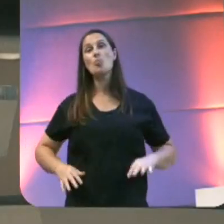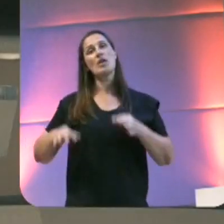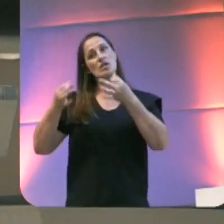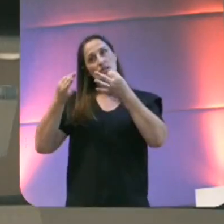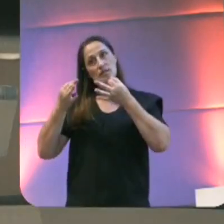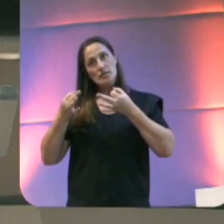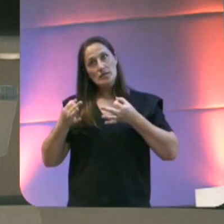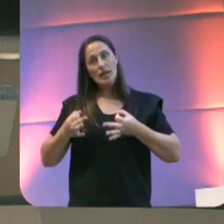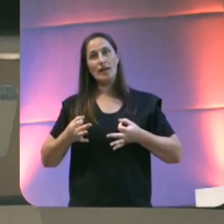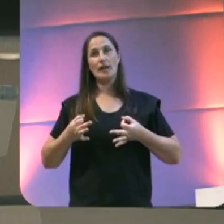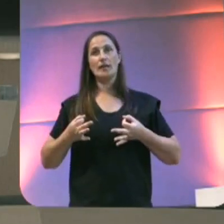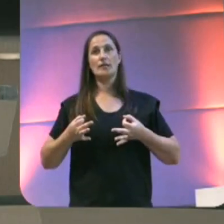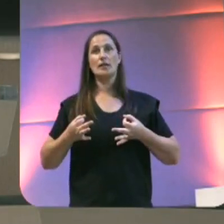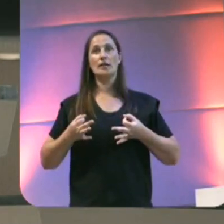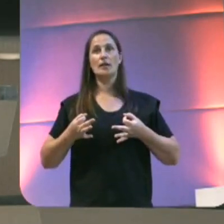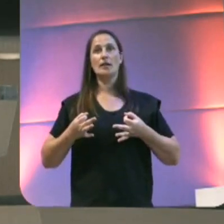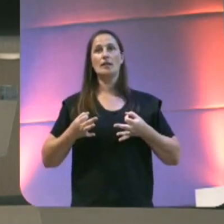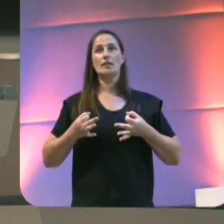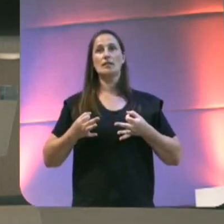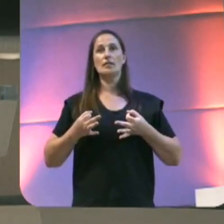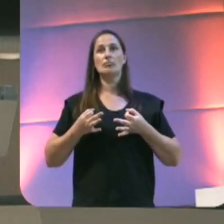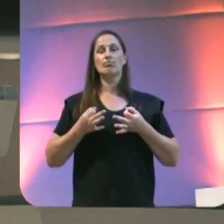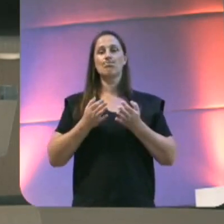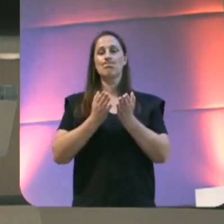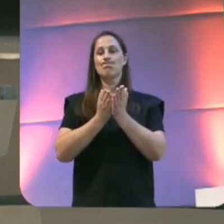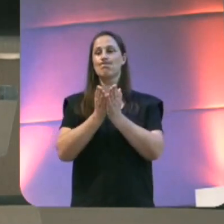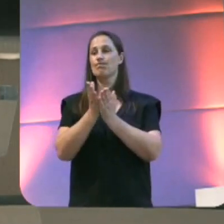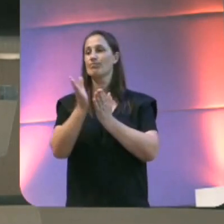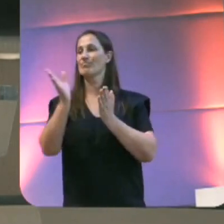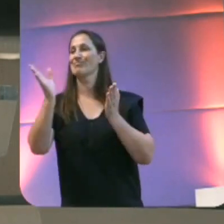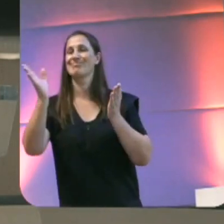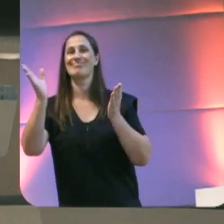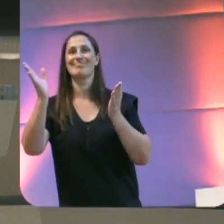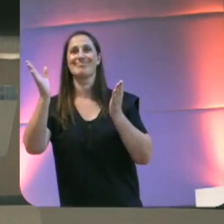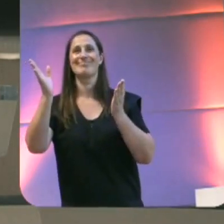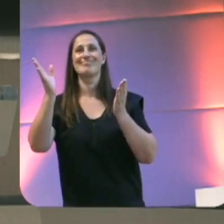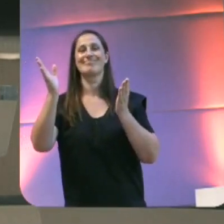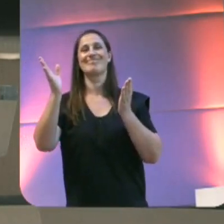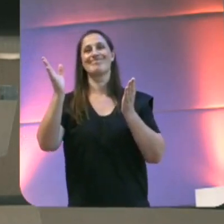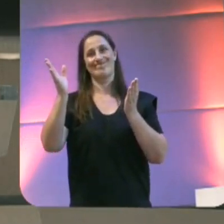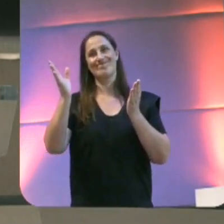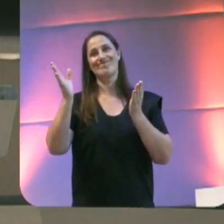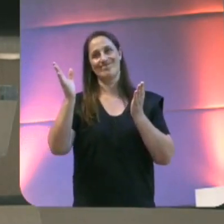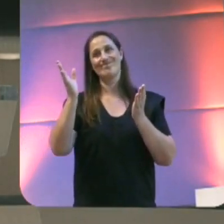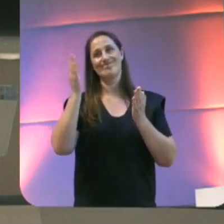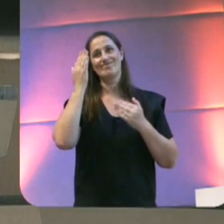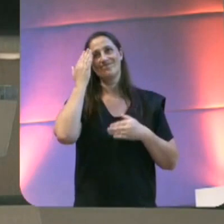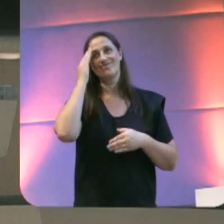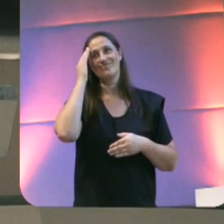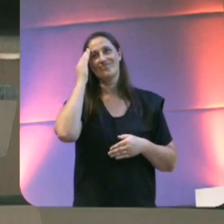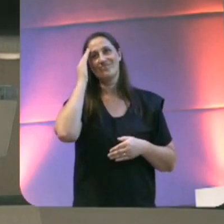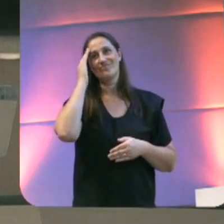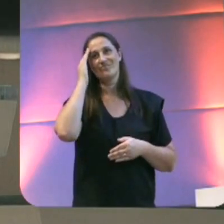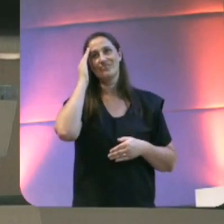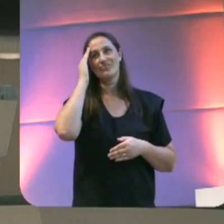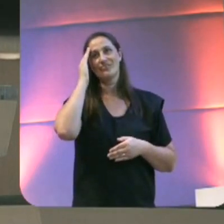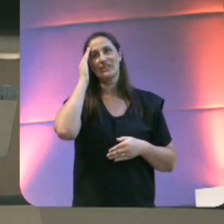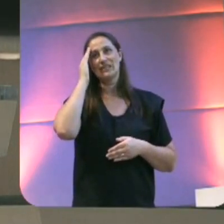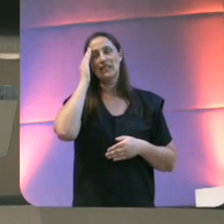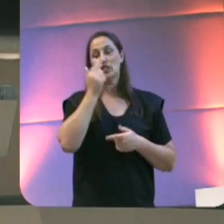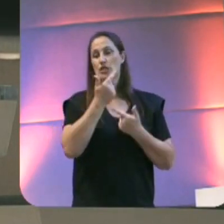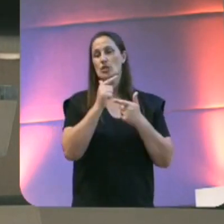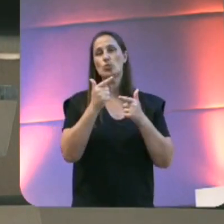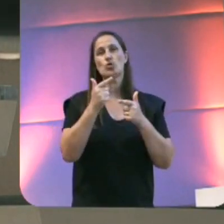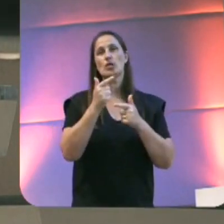certas, elas estavam despreparadas para a missão para que foram incumbidas, ser luz